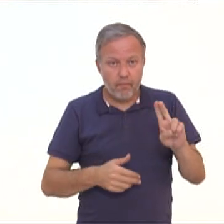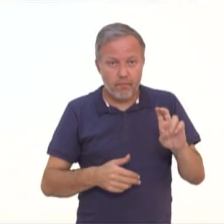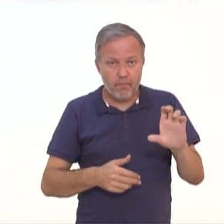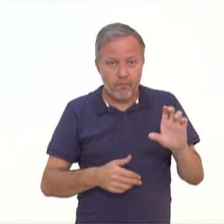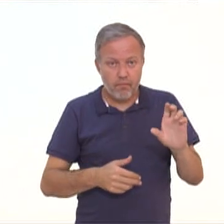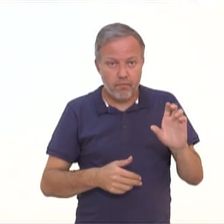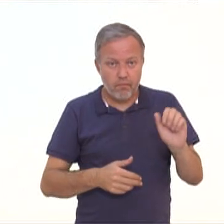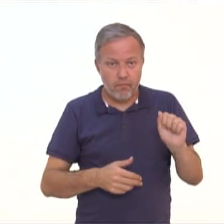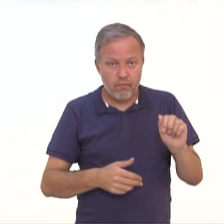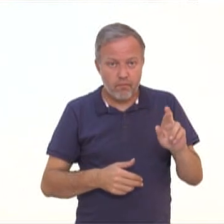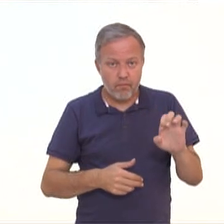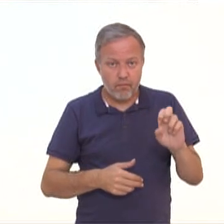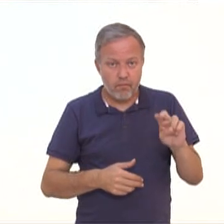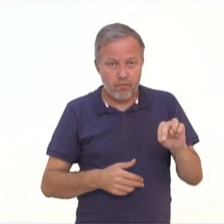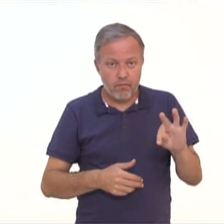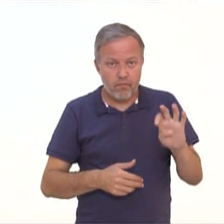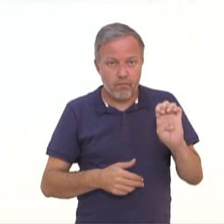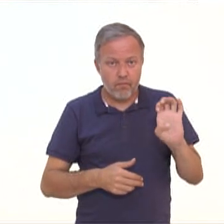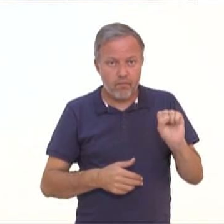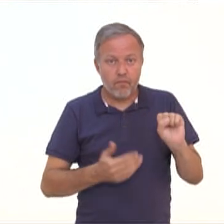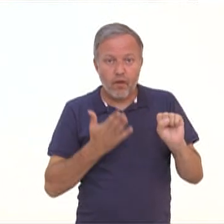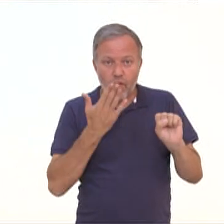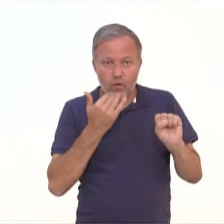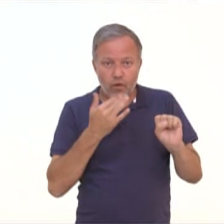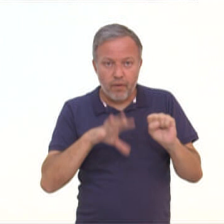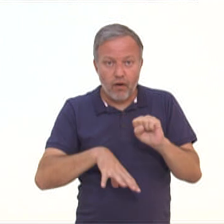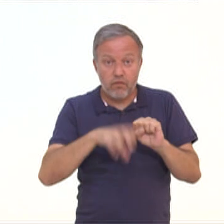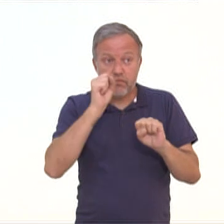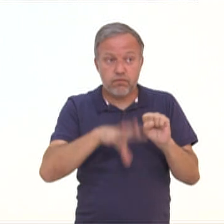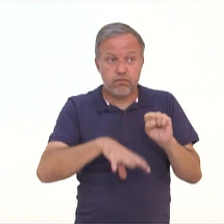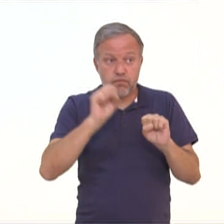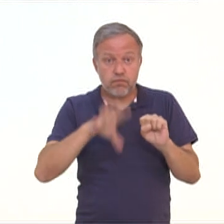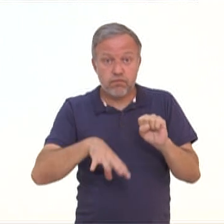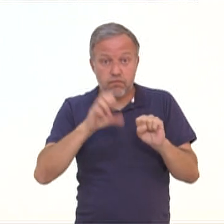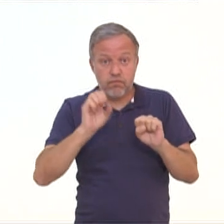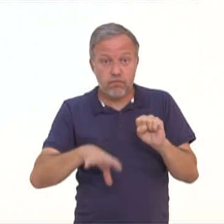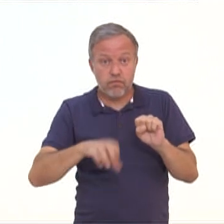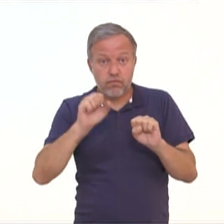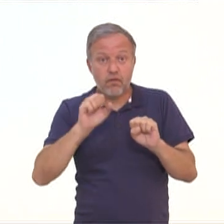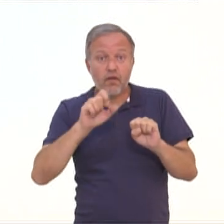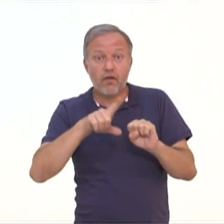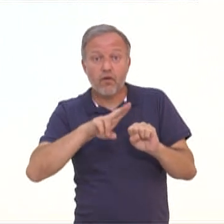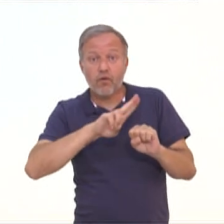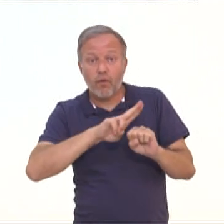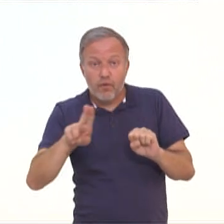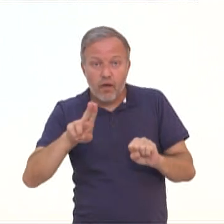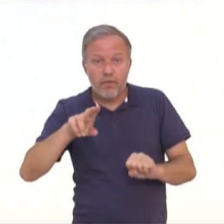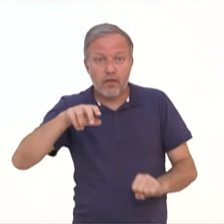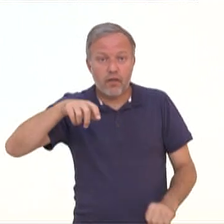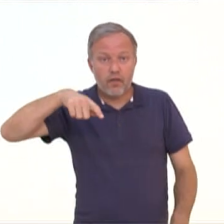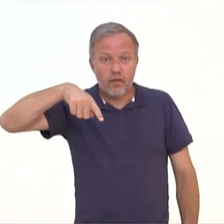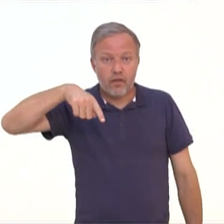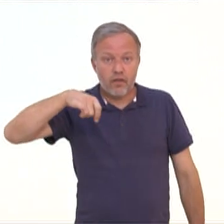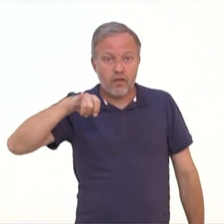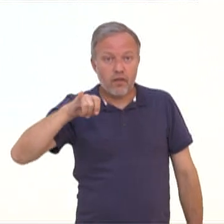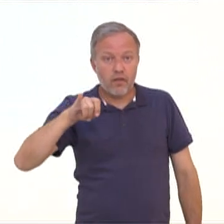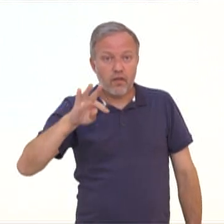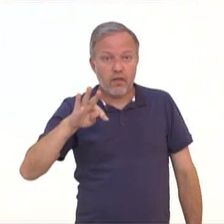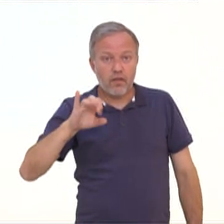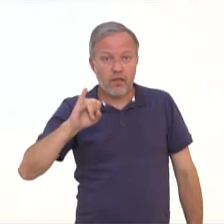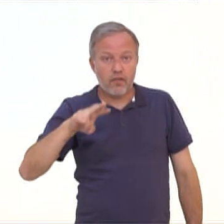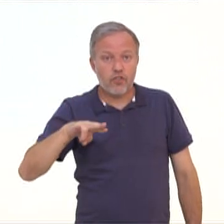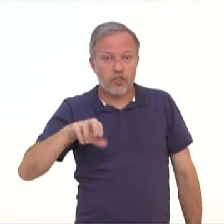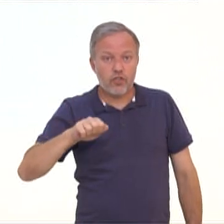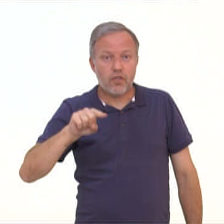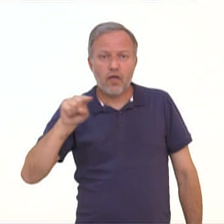por absorção e com parede celular feita de um polissacarídeo chamado quitina. Esses seres pertencem a qual